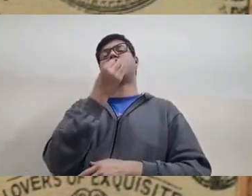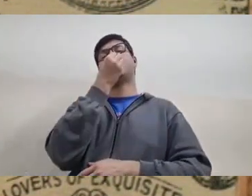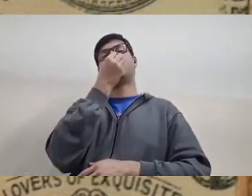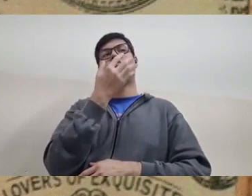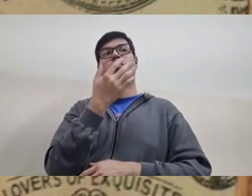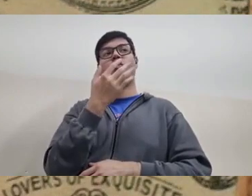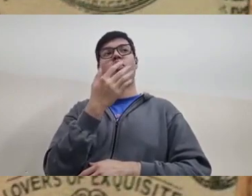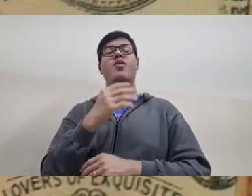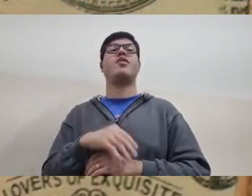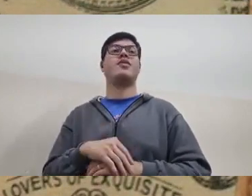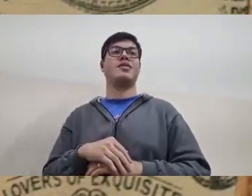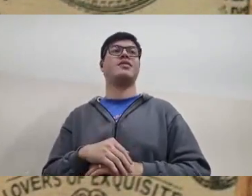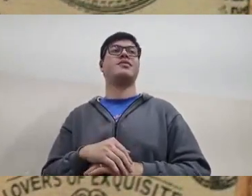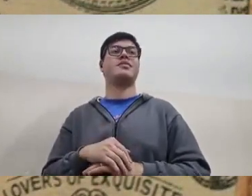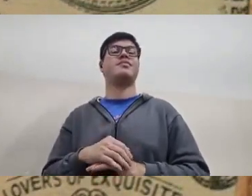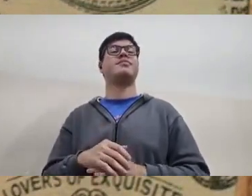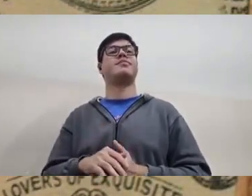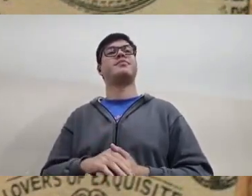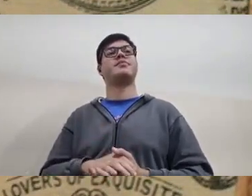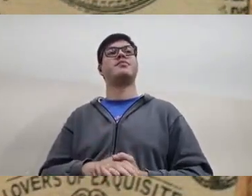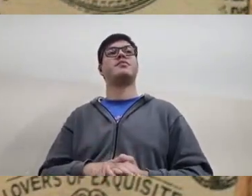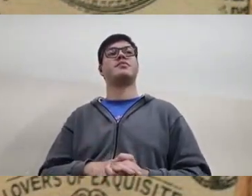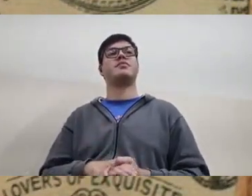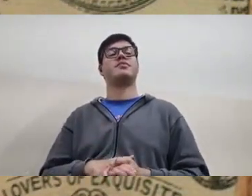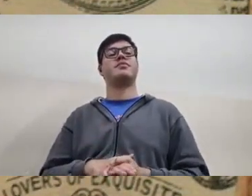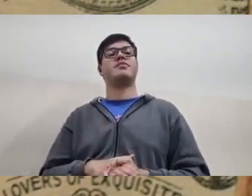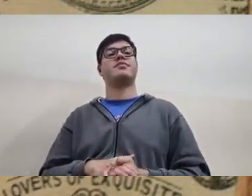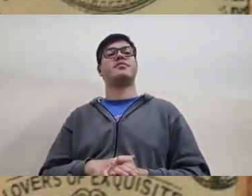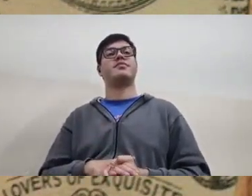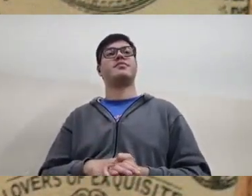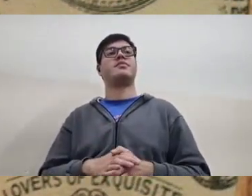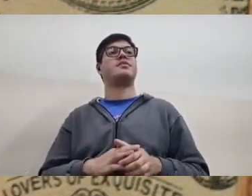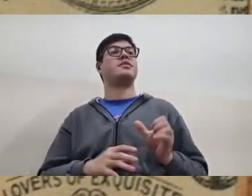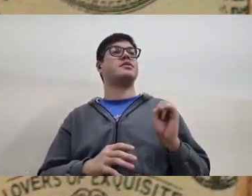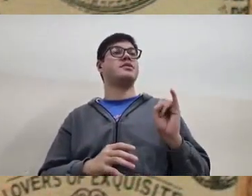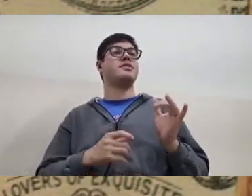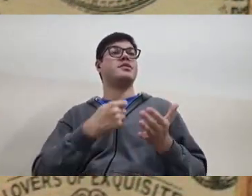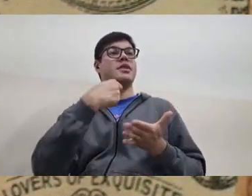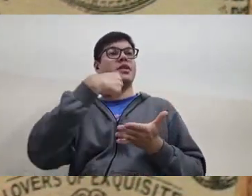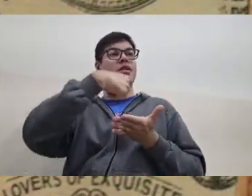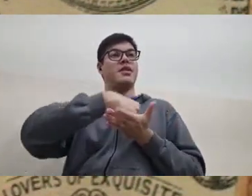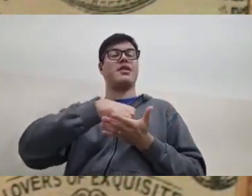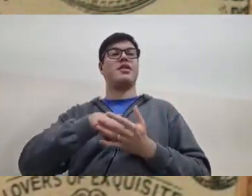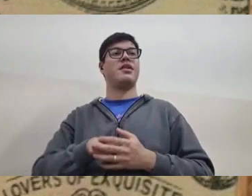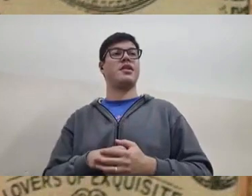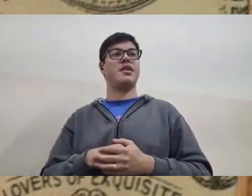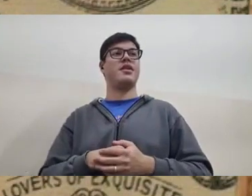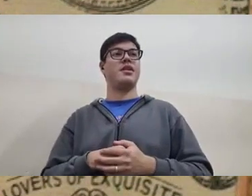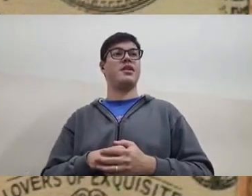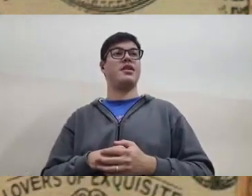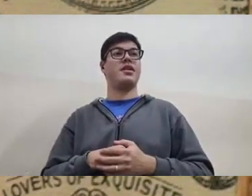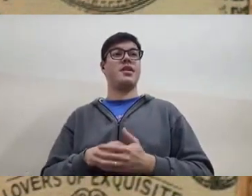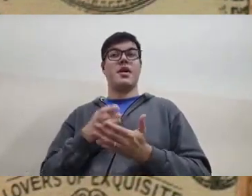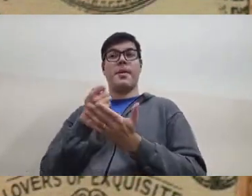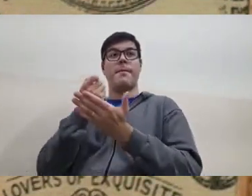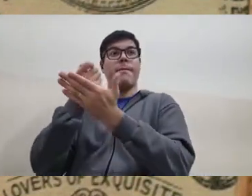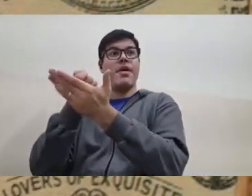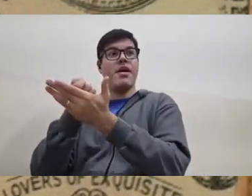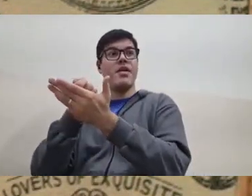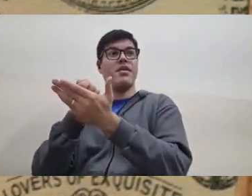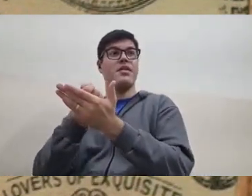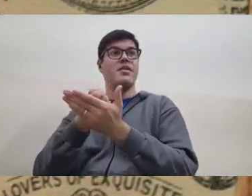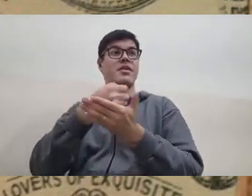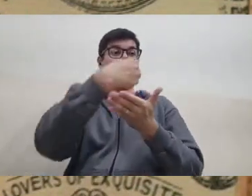em uma grande vantagem uma grande vantagem se você pagar eu eu pago ele